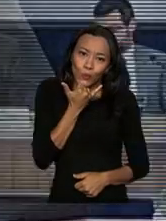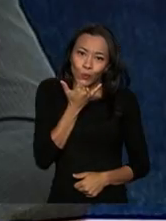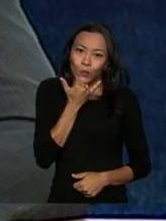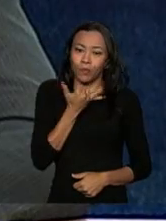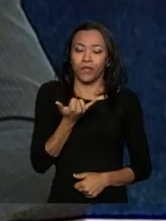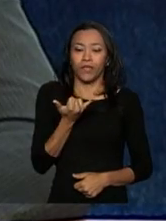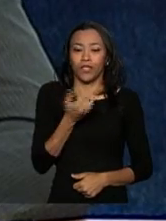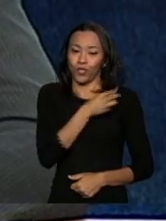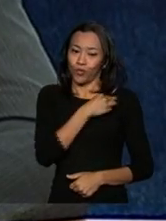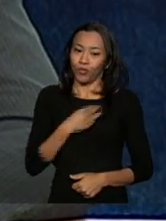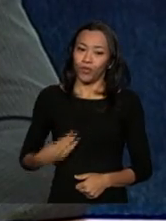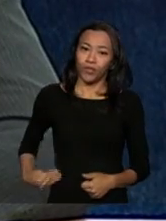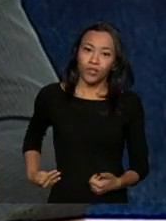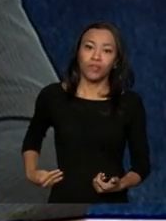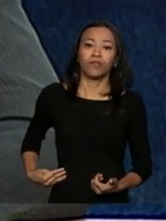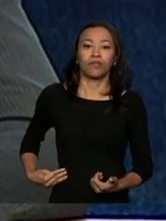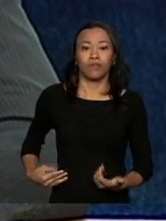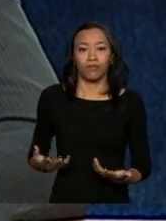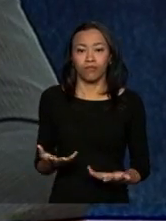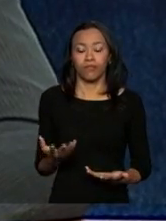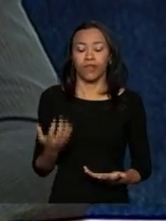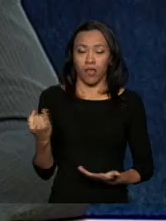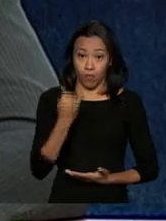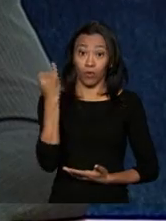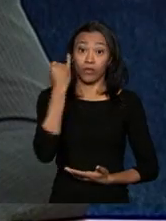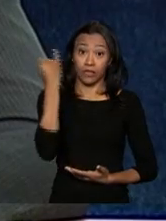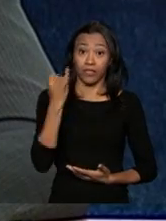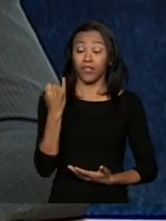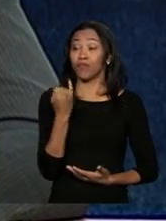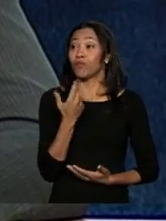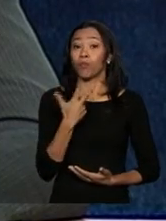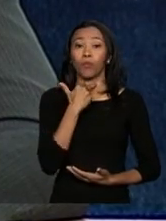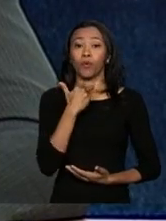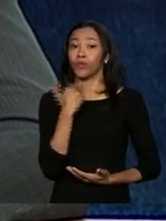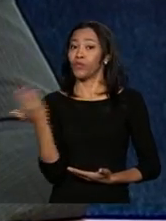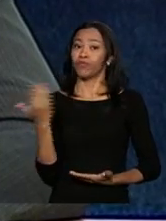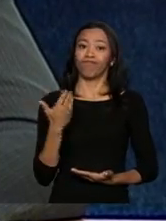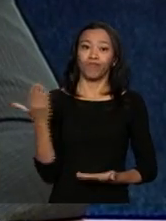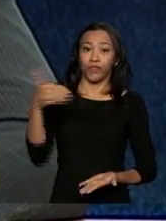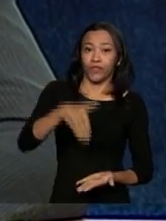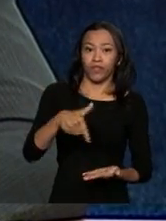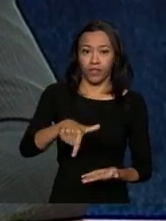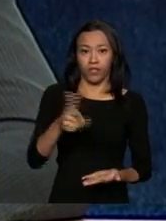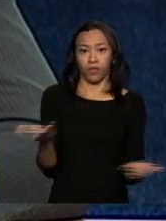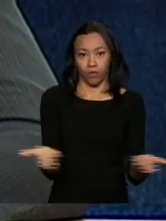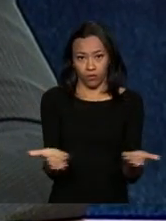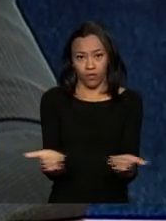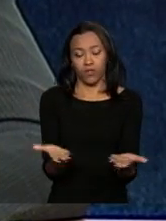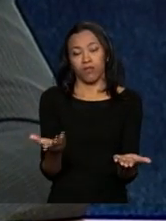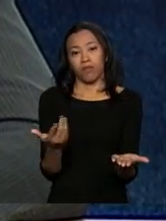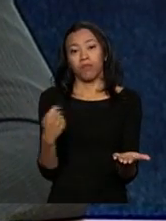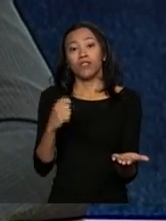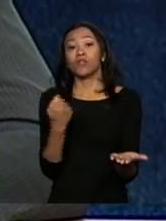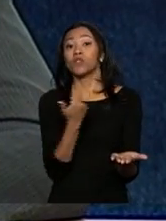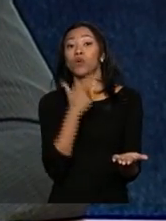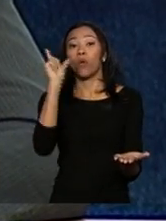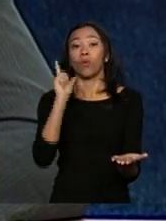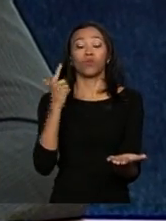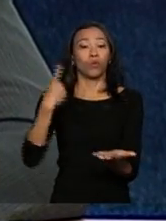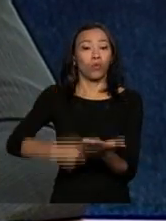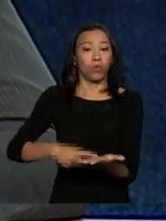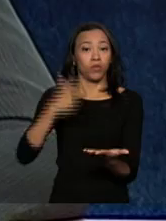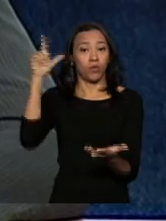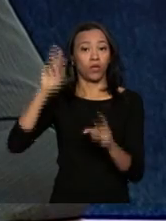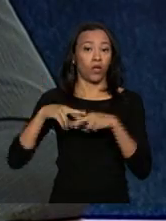nesse evento que é de extrema importância pro Ministério de desenvolvimento Mas ele foi acabou tendo que eh conduzir uma reunião de de um